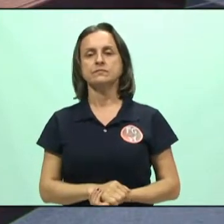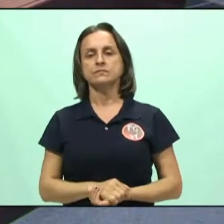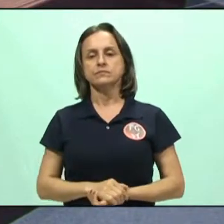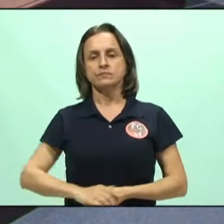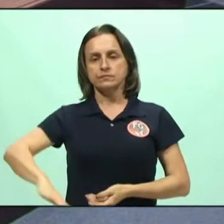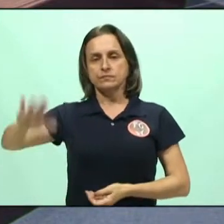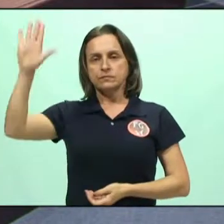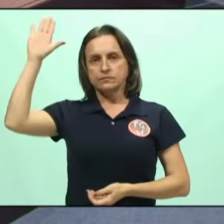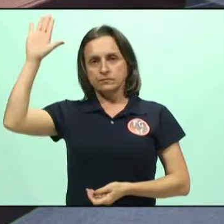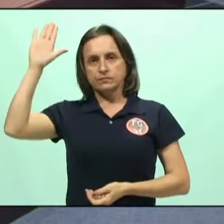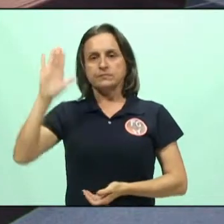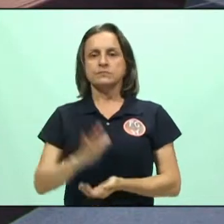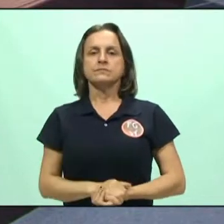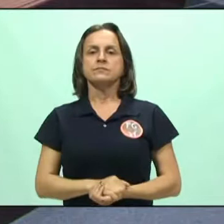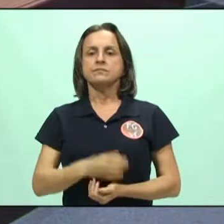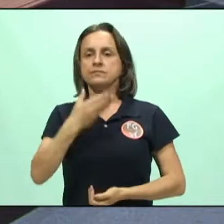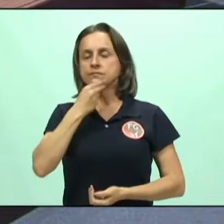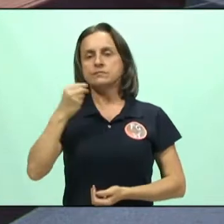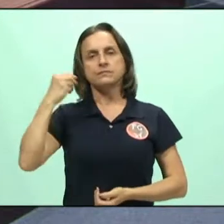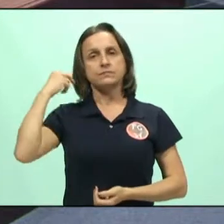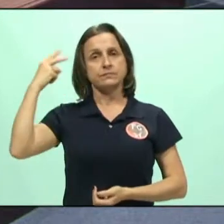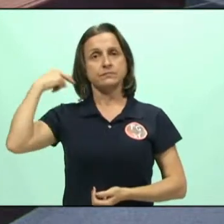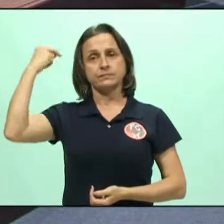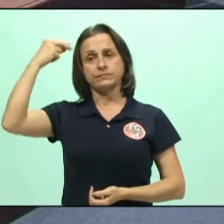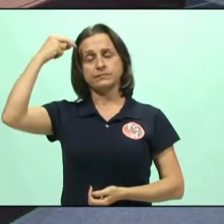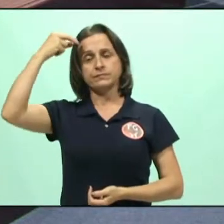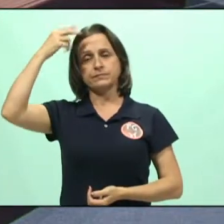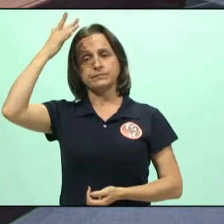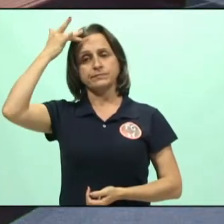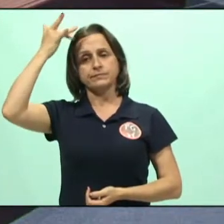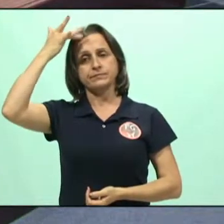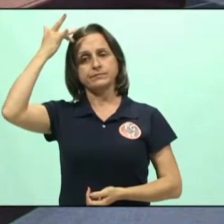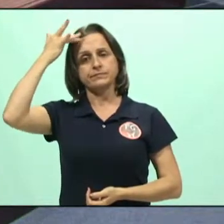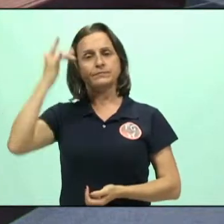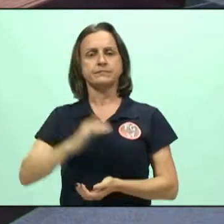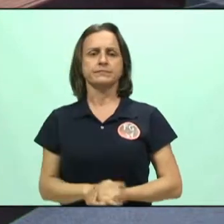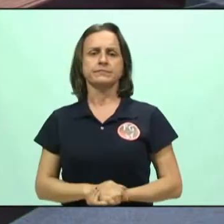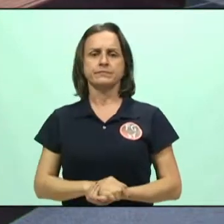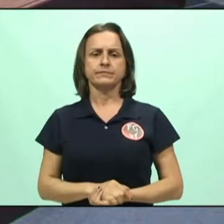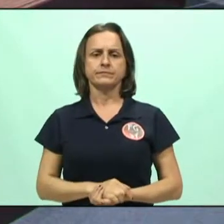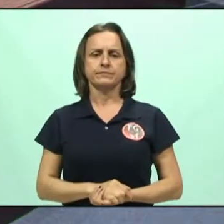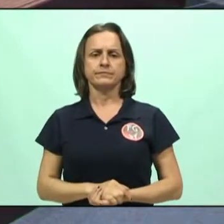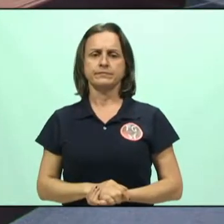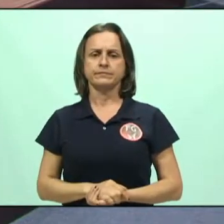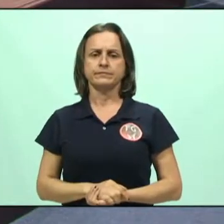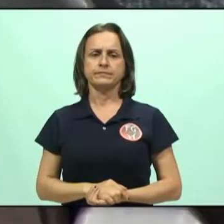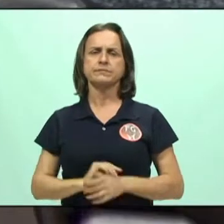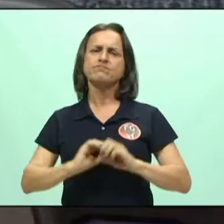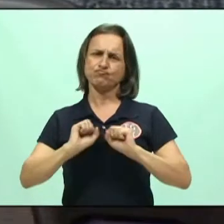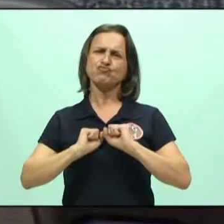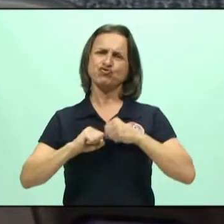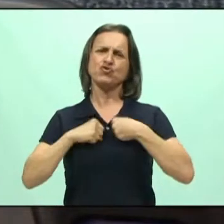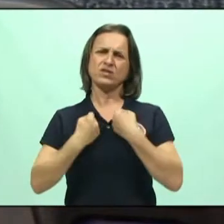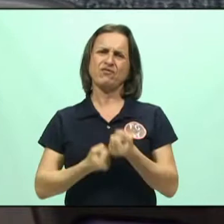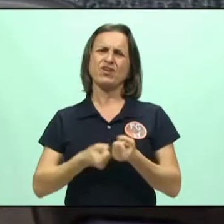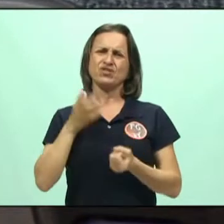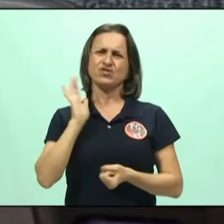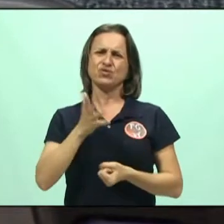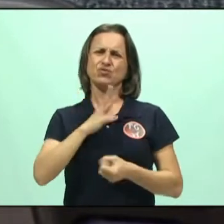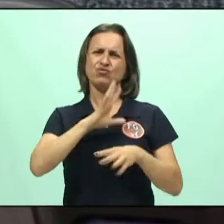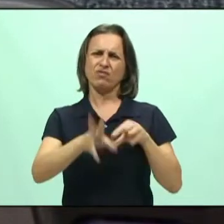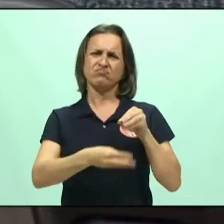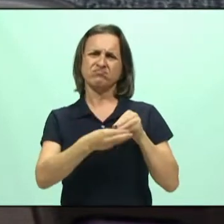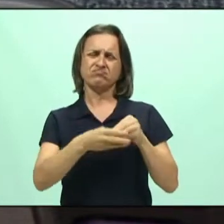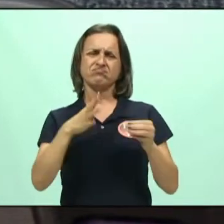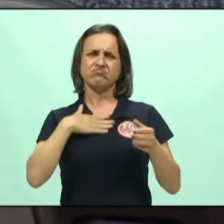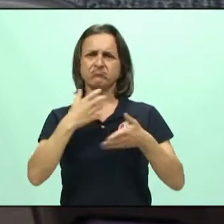Presidente a palavra do Fernando eu não vou eu acho que foi bem defendido aqui já a emenda do vereador Fabrício tem meu Total